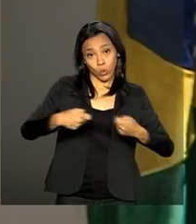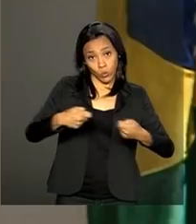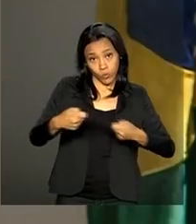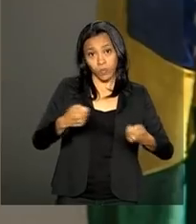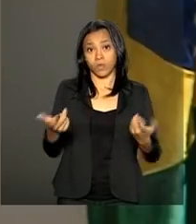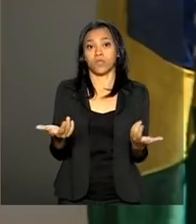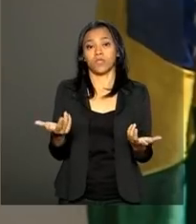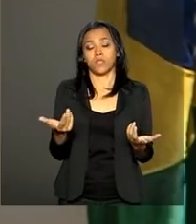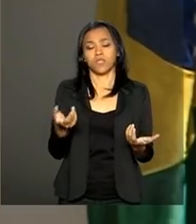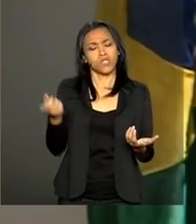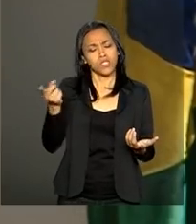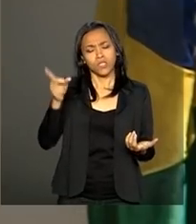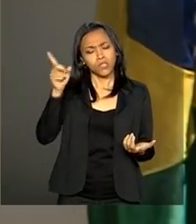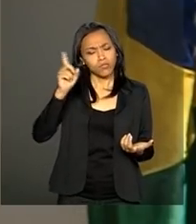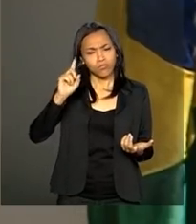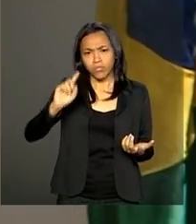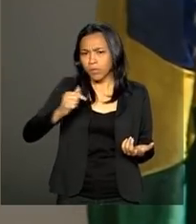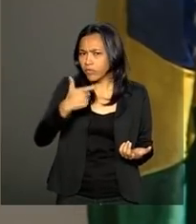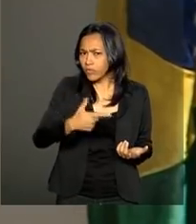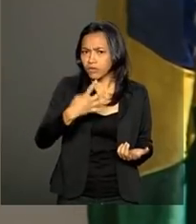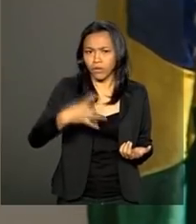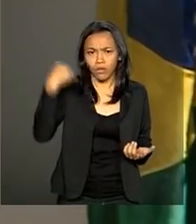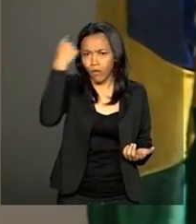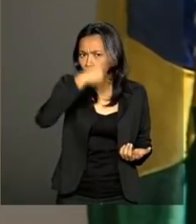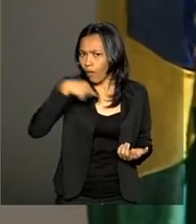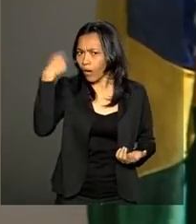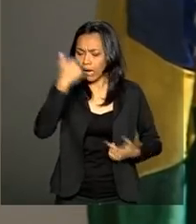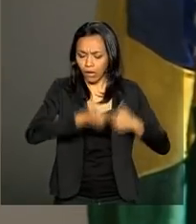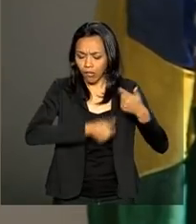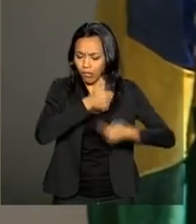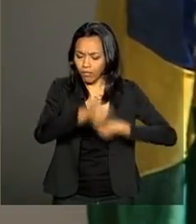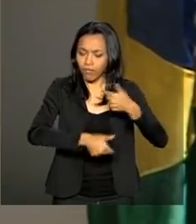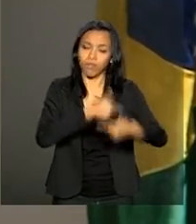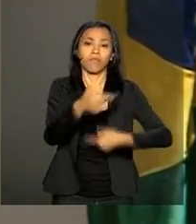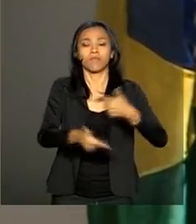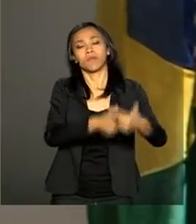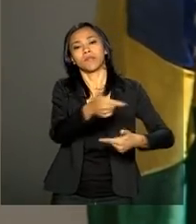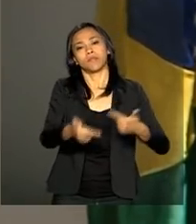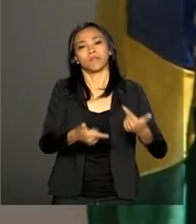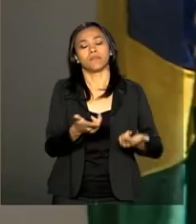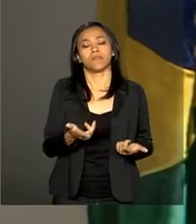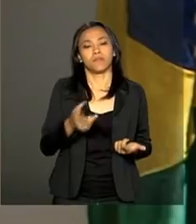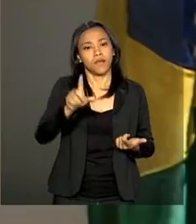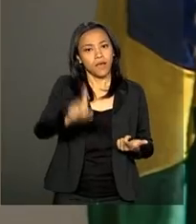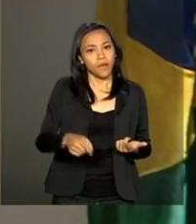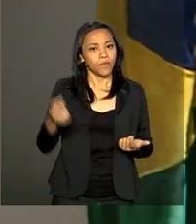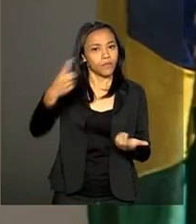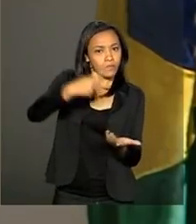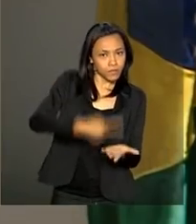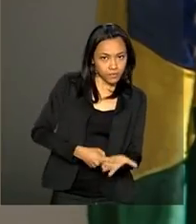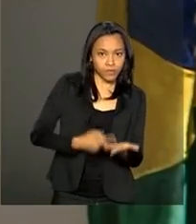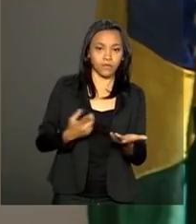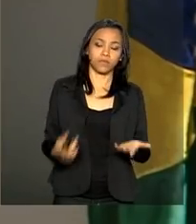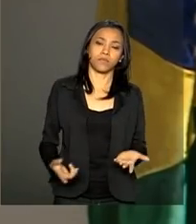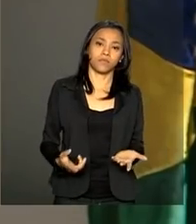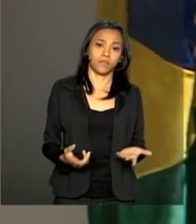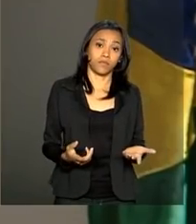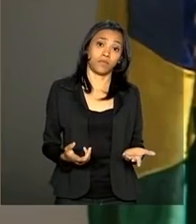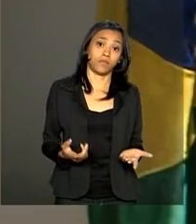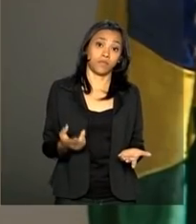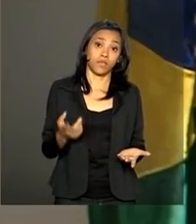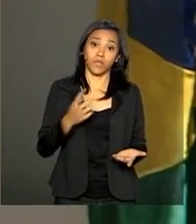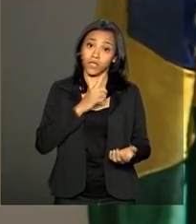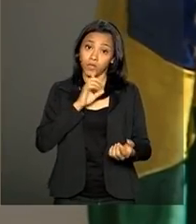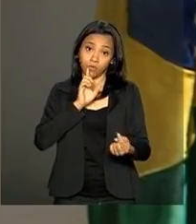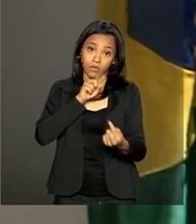verdade dia e noite a missão das mais das mais produtivas não é é uma missão que na verdade